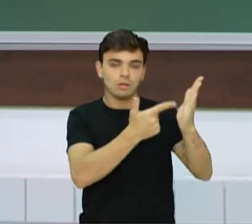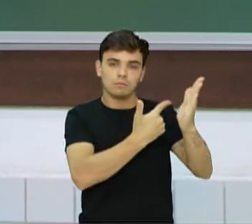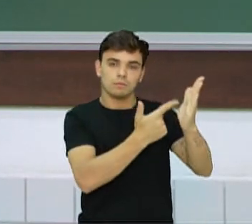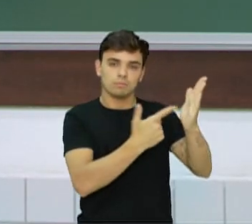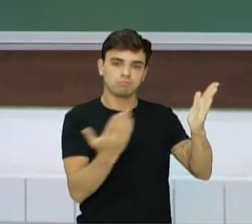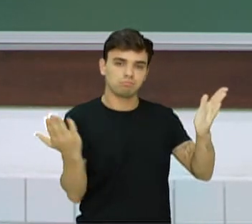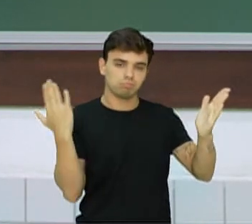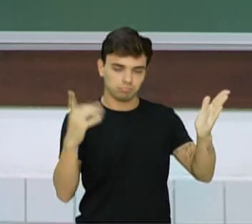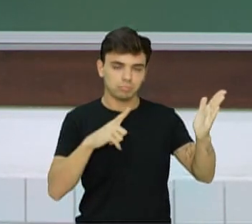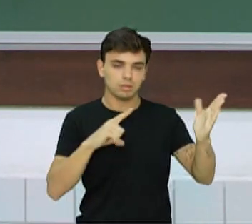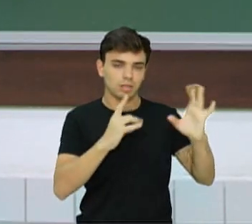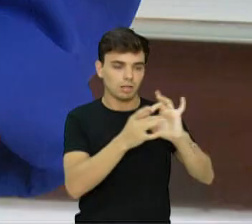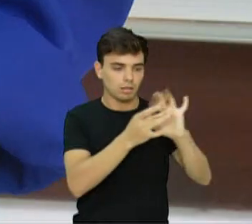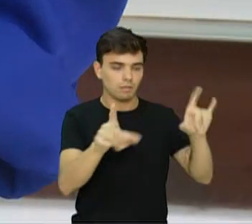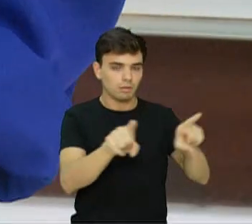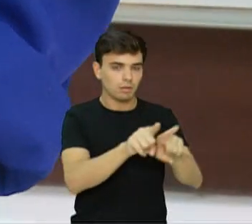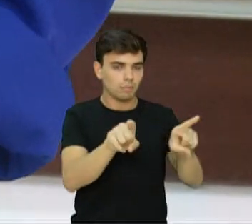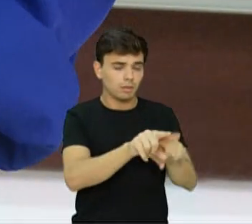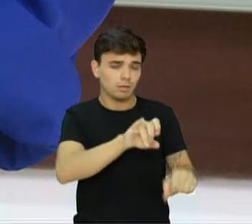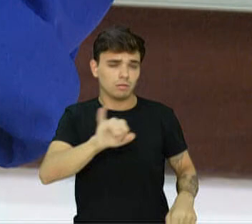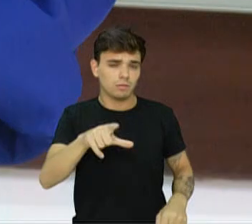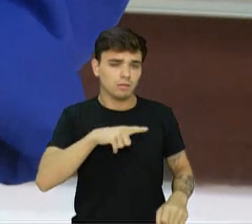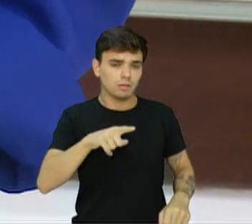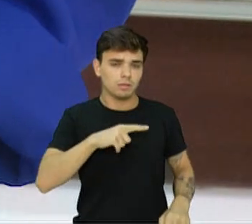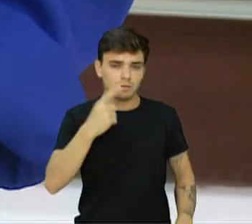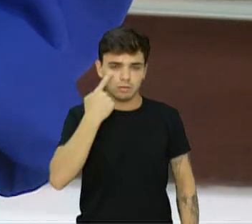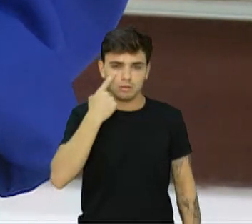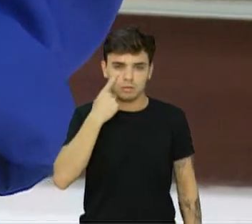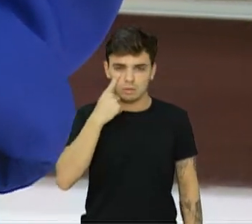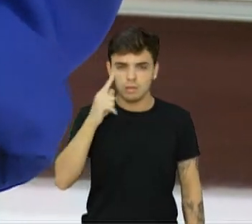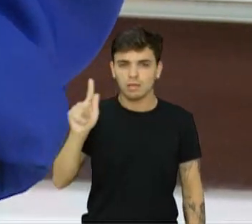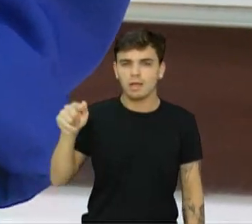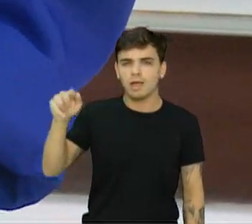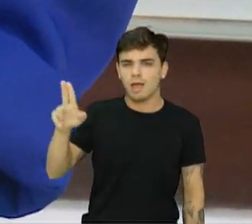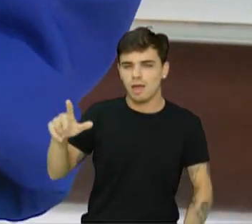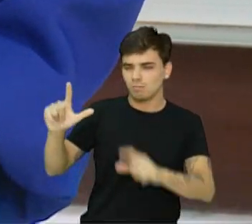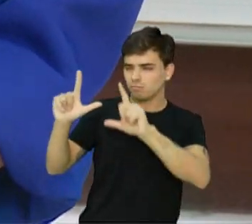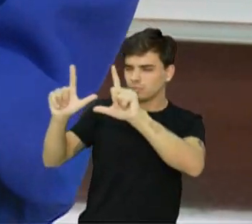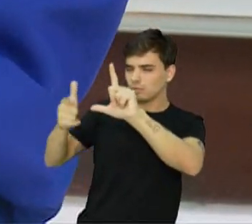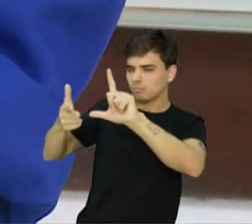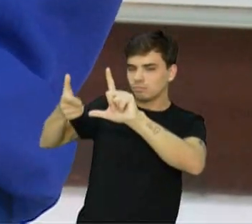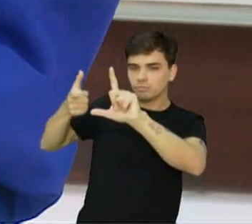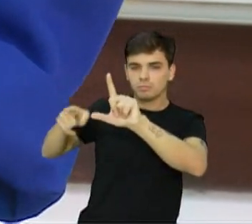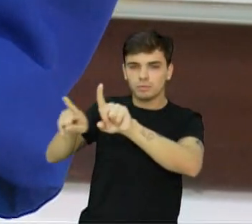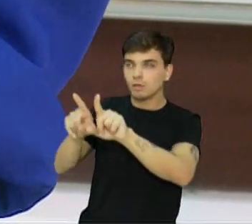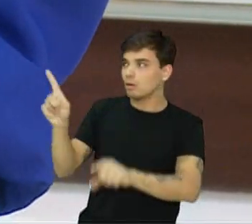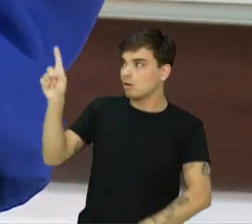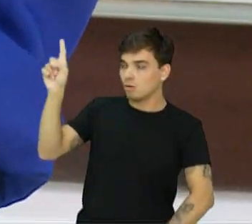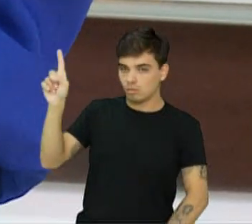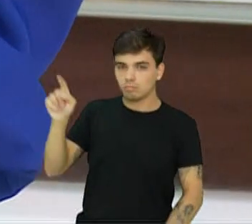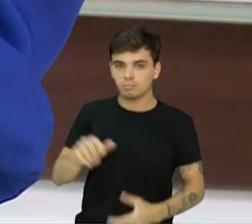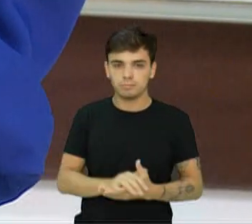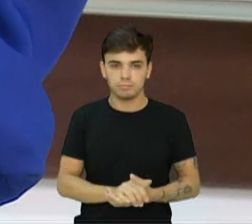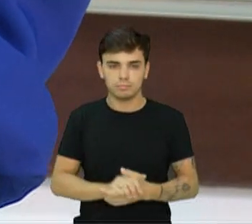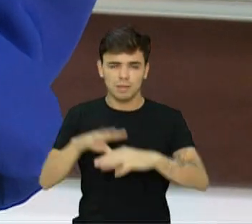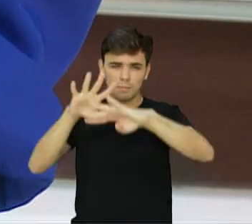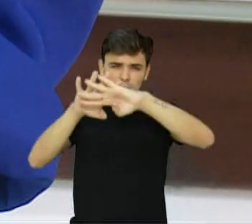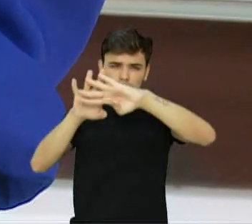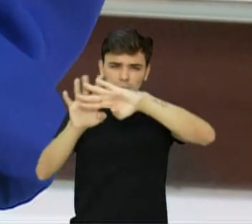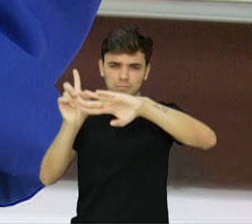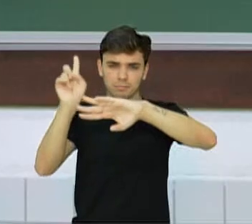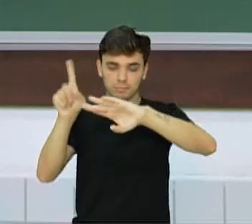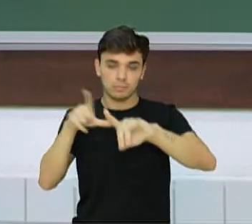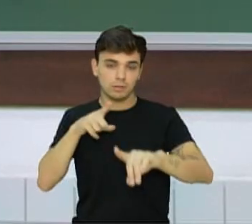Esse livro está disponível. Se você clicar no QR Code, apontar o seu celular para o QR Code ali no cantinho